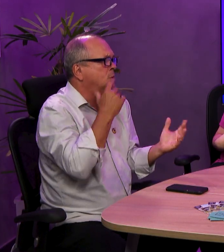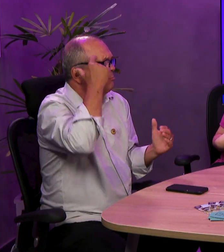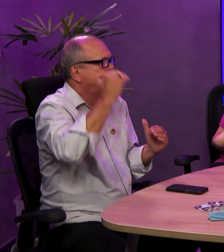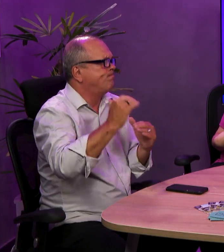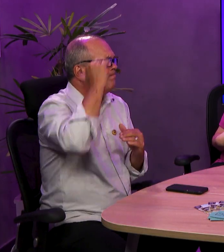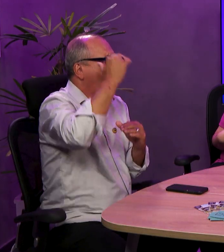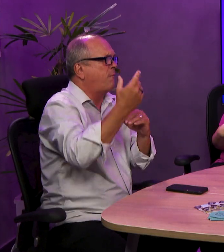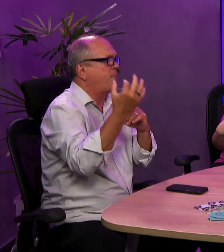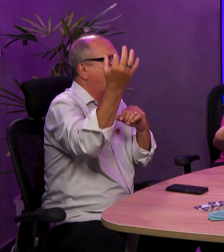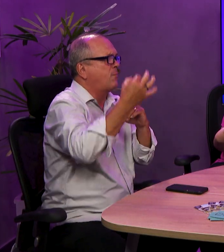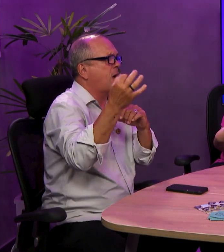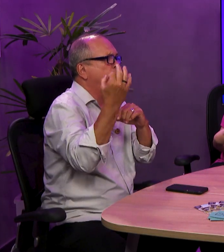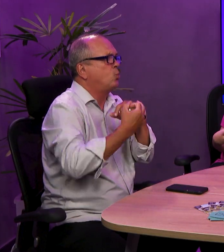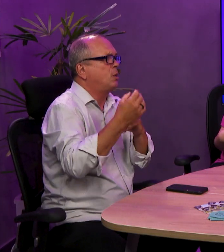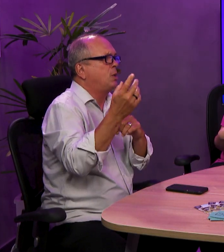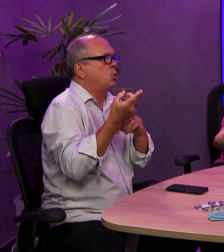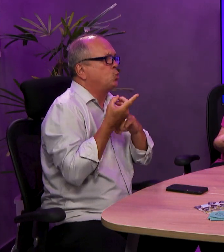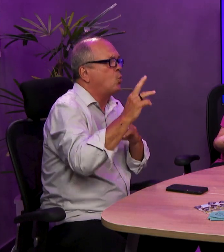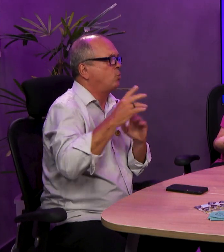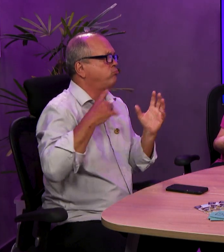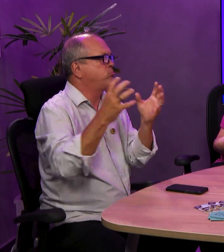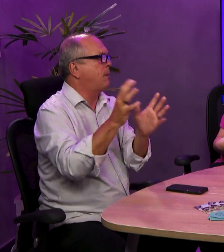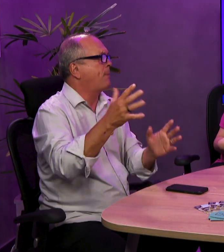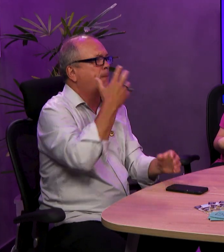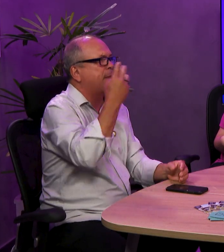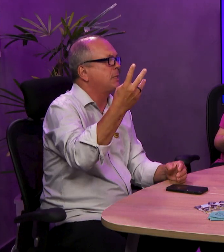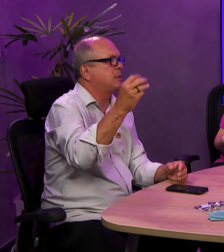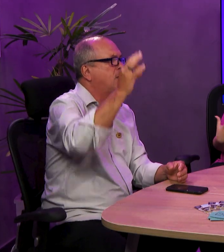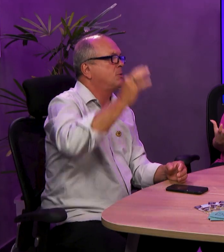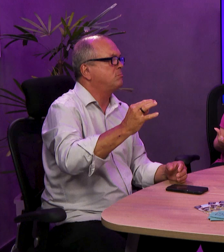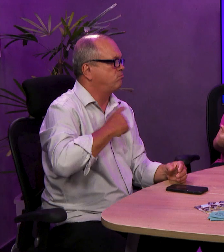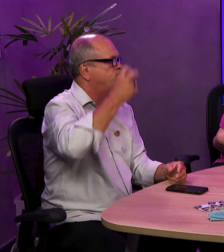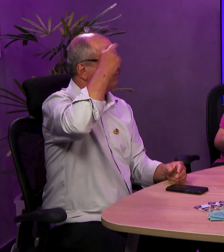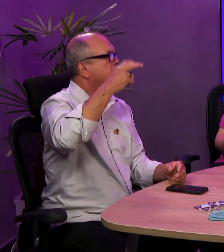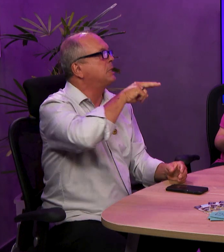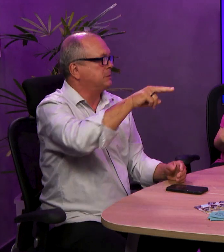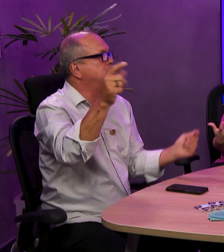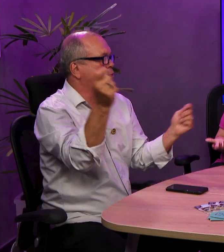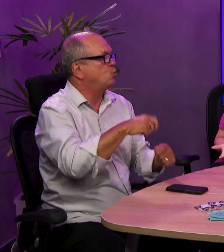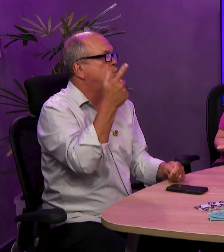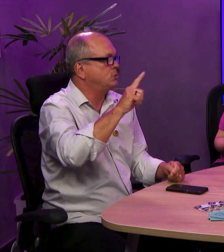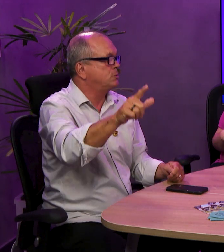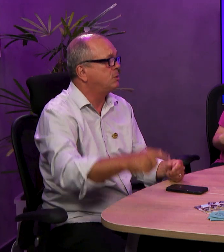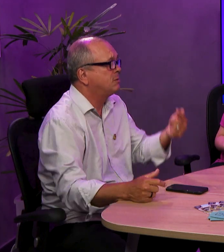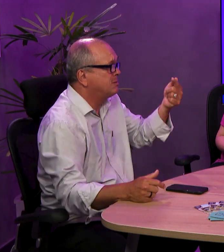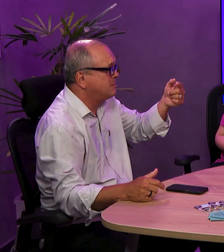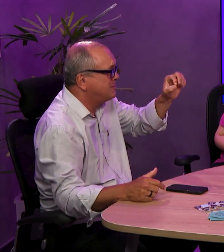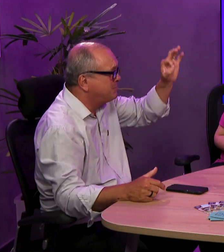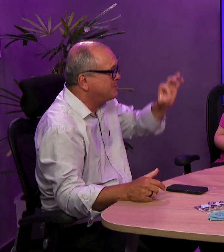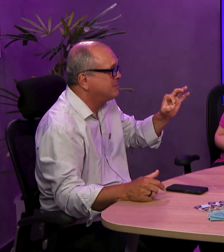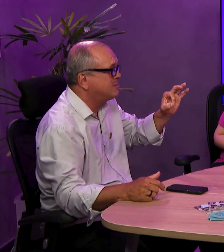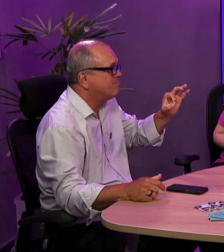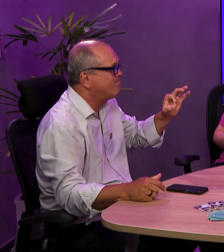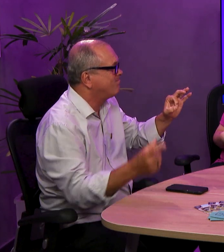robôs, né? Que ficam no canto da tela. Que isso não... assim, geralmente não é